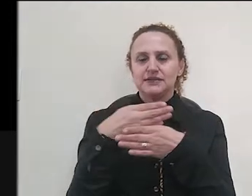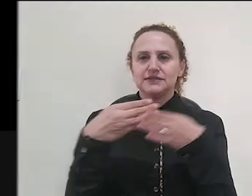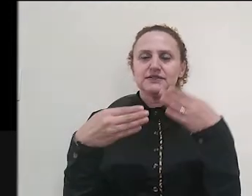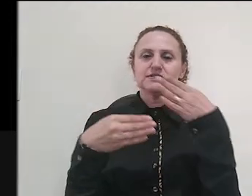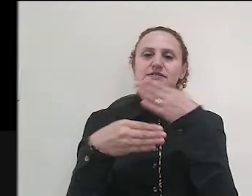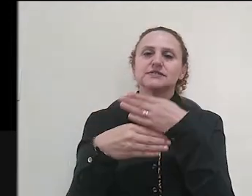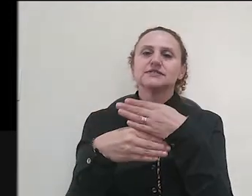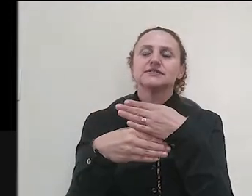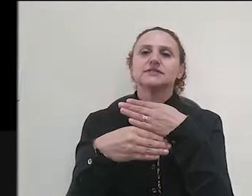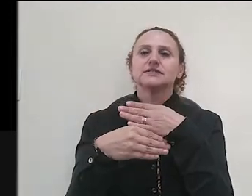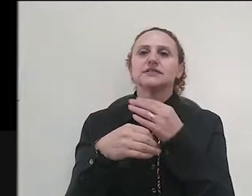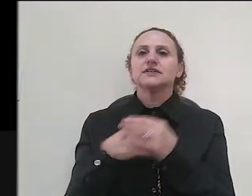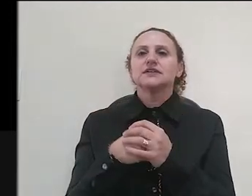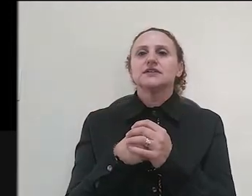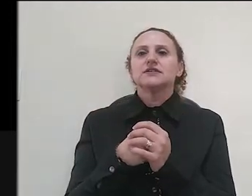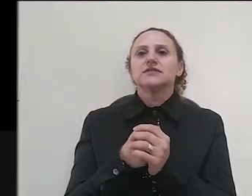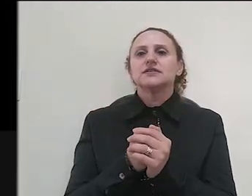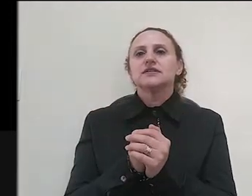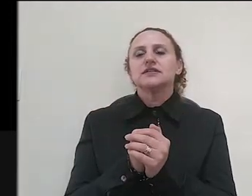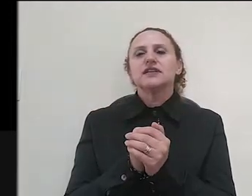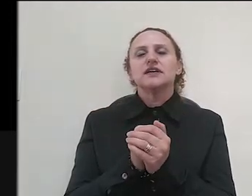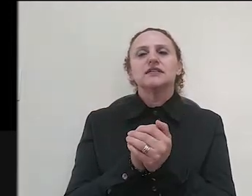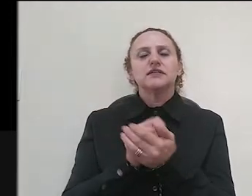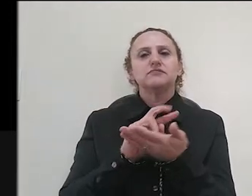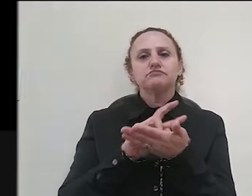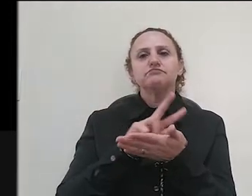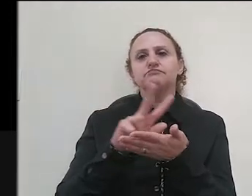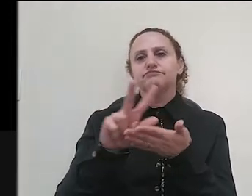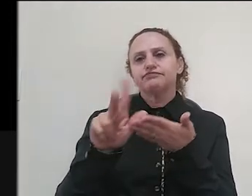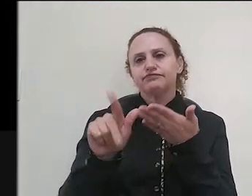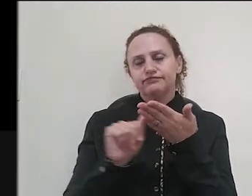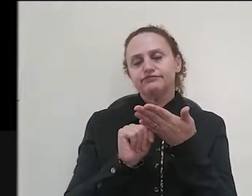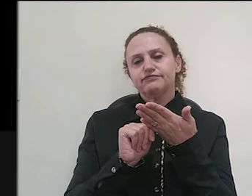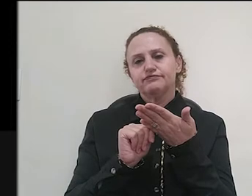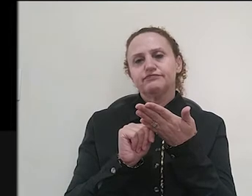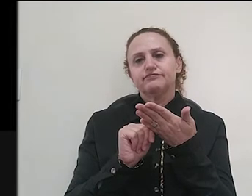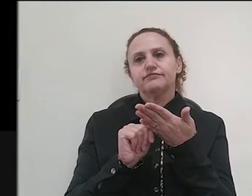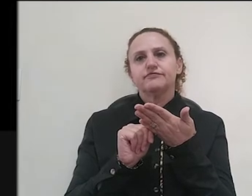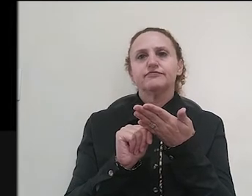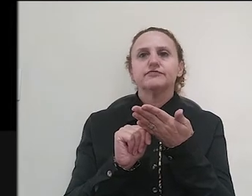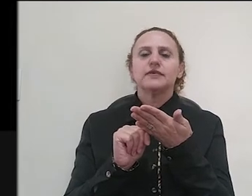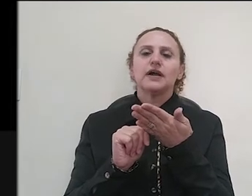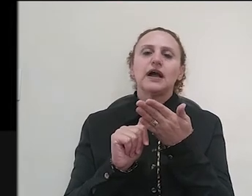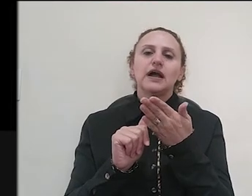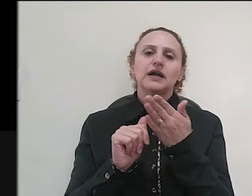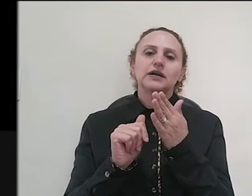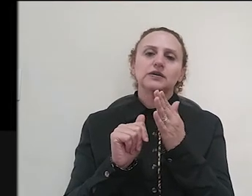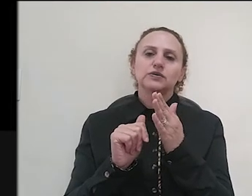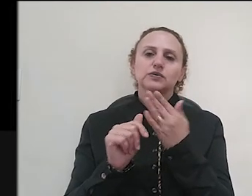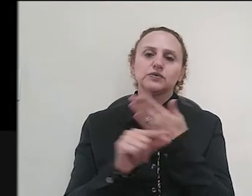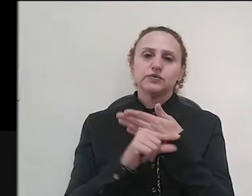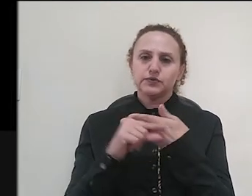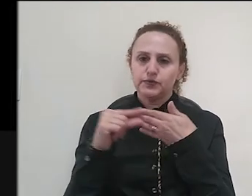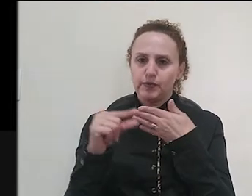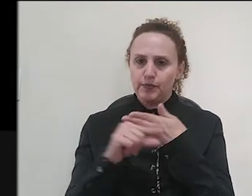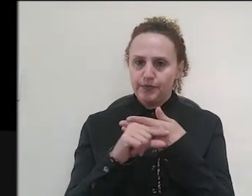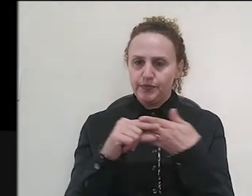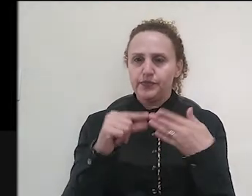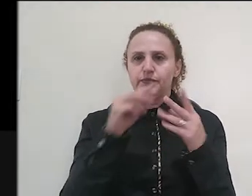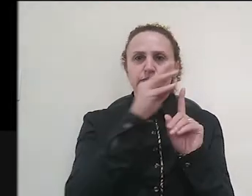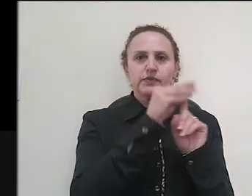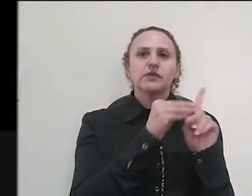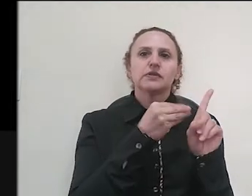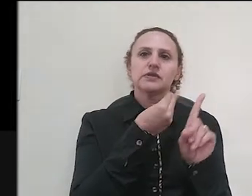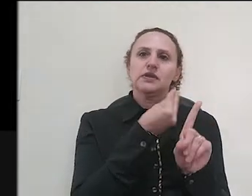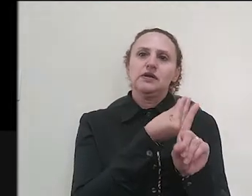trabalho dele é interessante. O Botticelli também é um pintor da época, o Michelangelo como pintor e escultor, foi a pessoa responsável